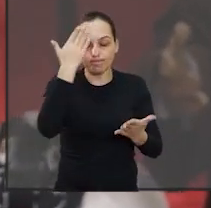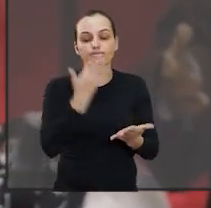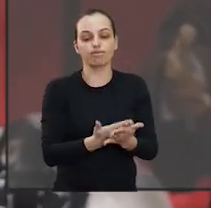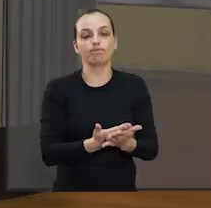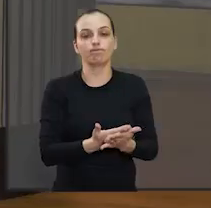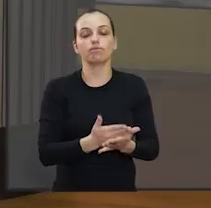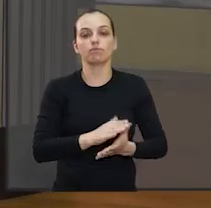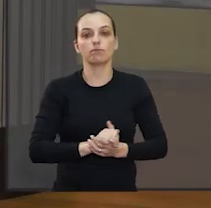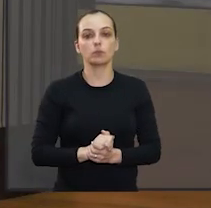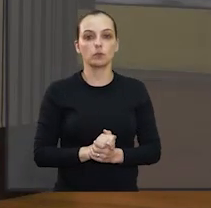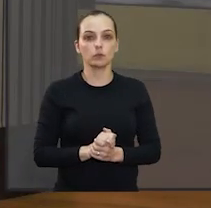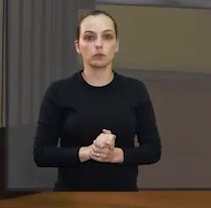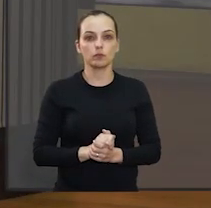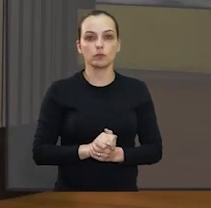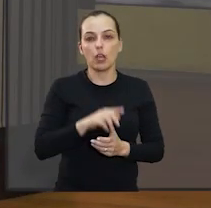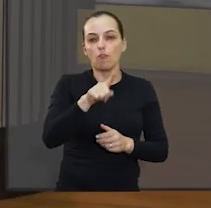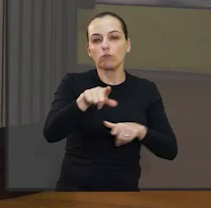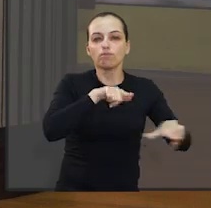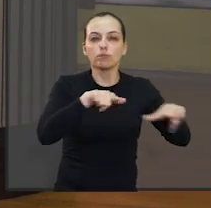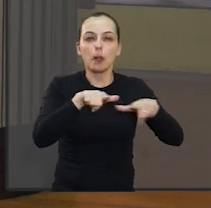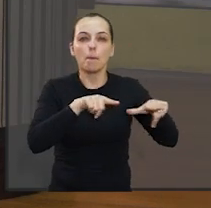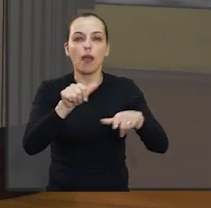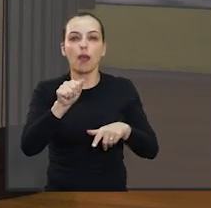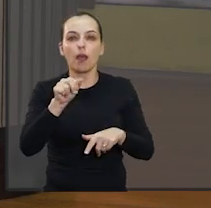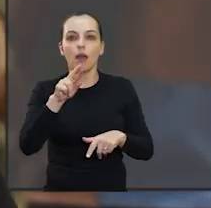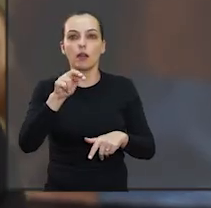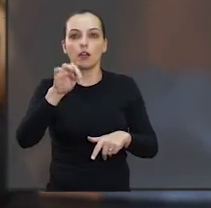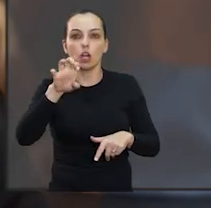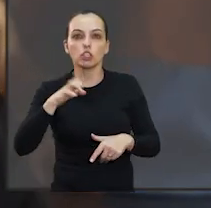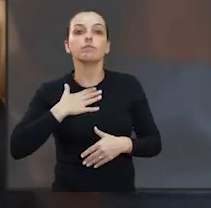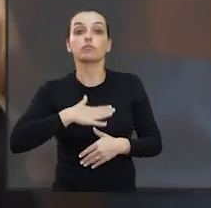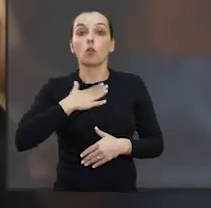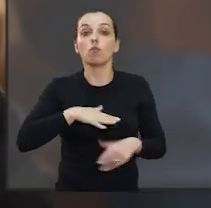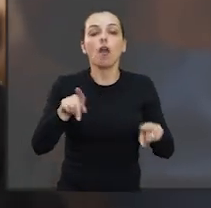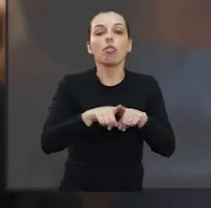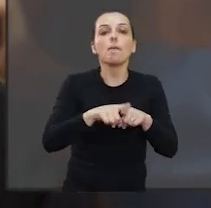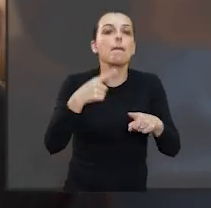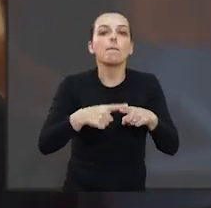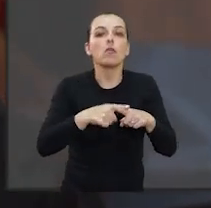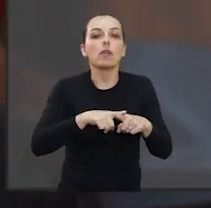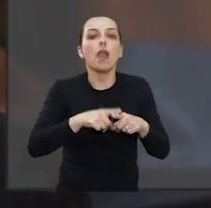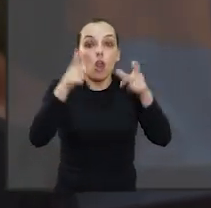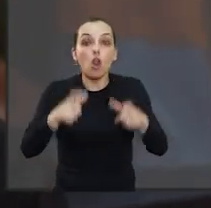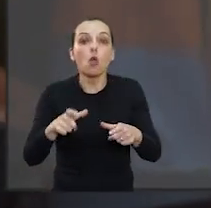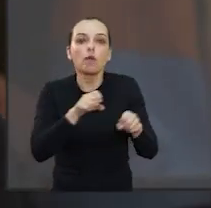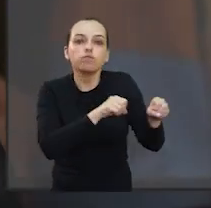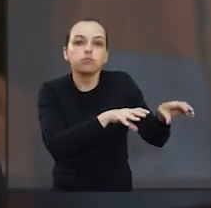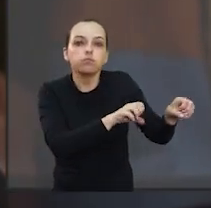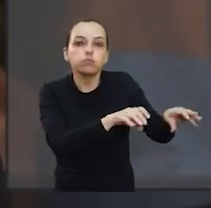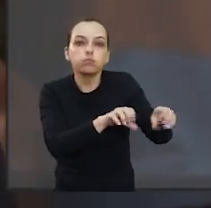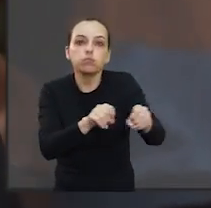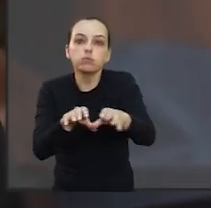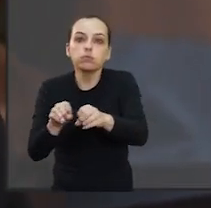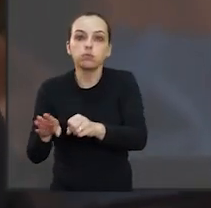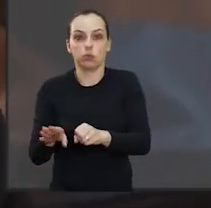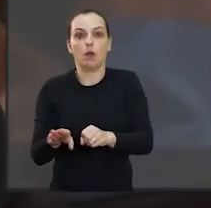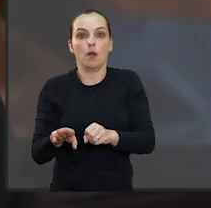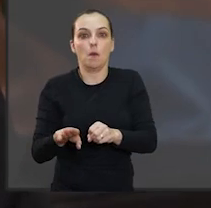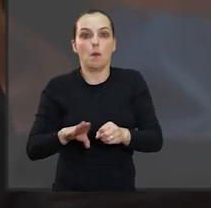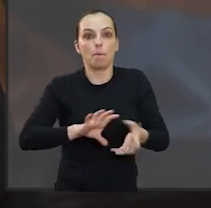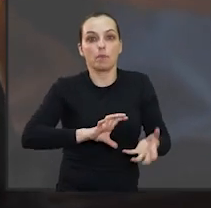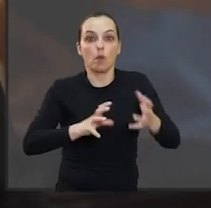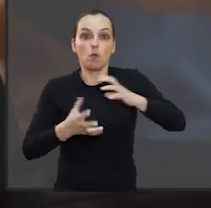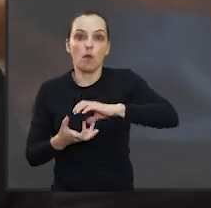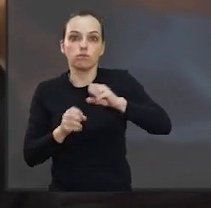você vai conseguir. Você encontra prazer porque você vê pequenas transformações. Não são grandes, são pequenas, mas elas